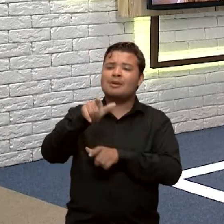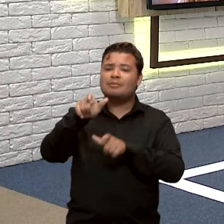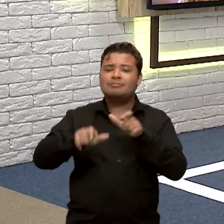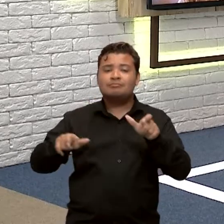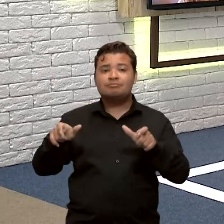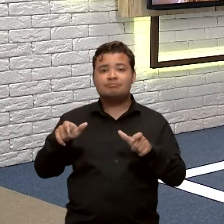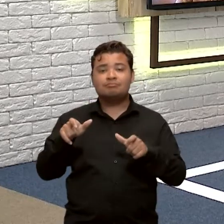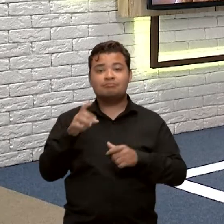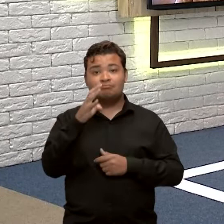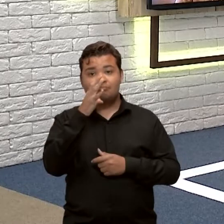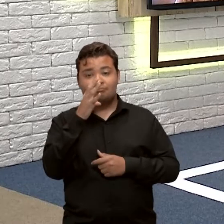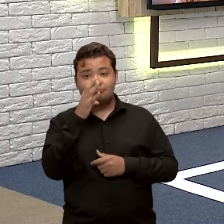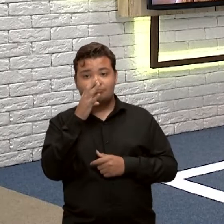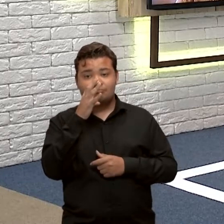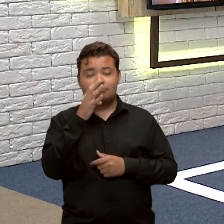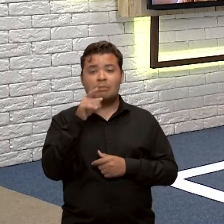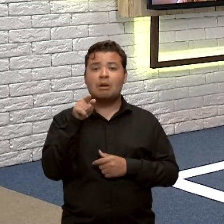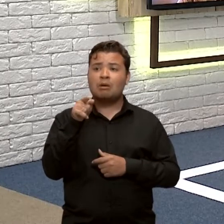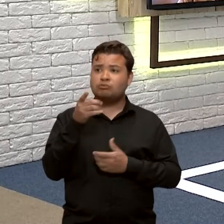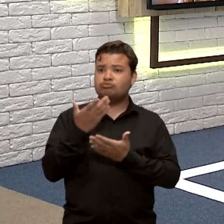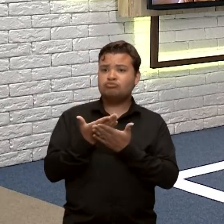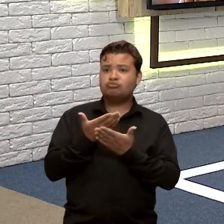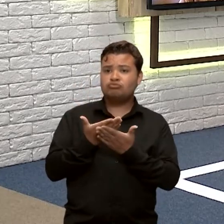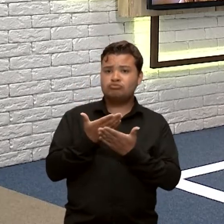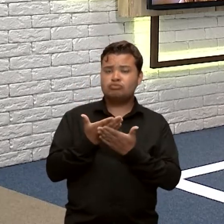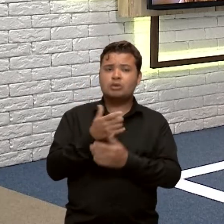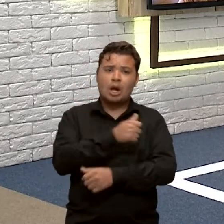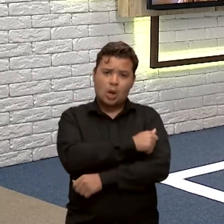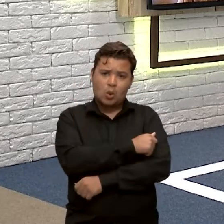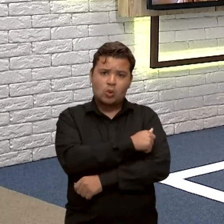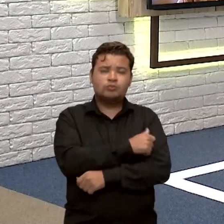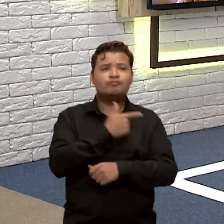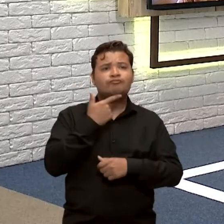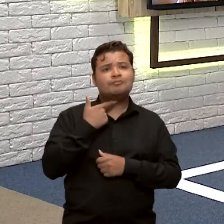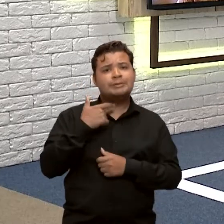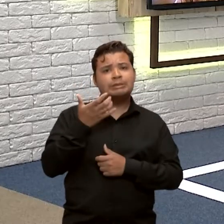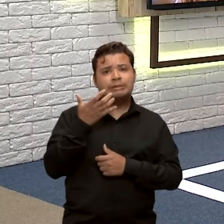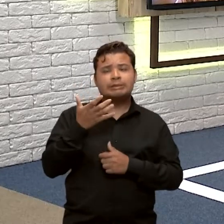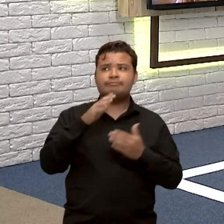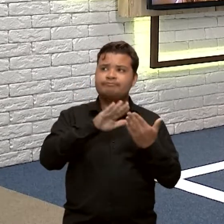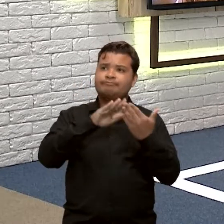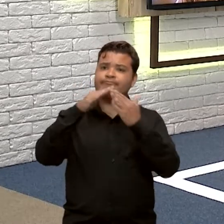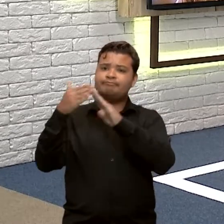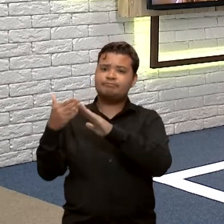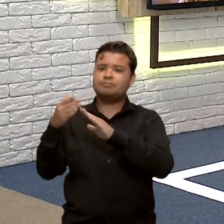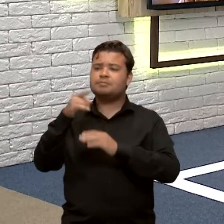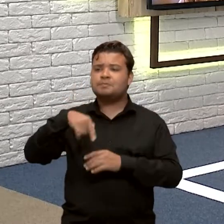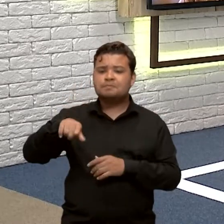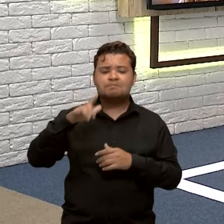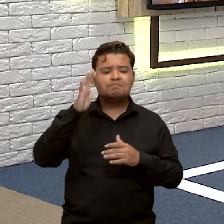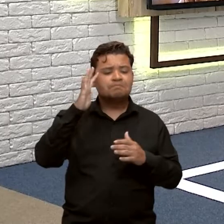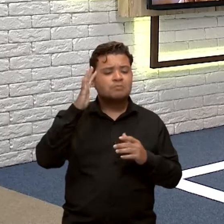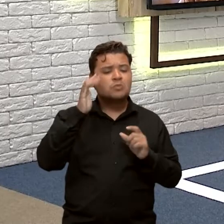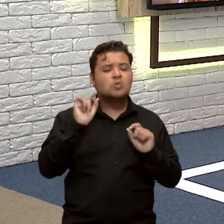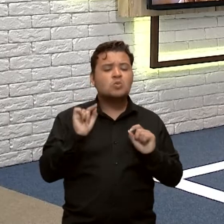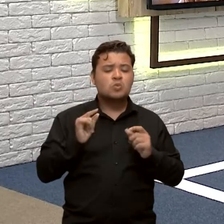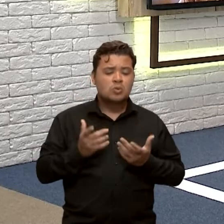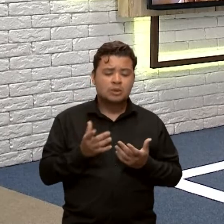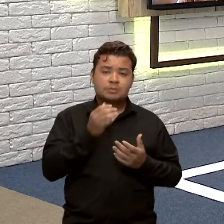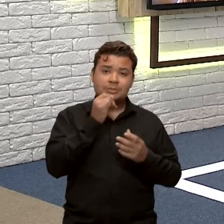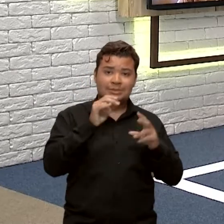espectadores que são estudantes, que têm vontade de pensar um pouco sobre intercâmbio. O que eles devem pensar, por exemplo, em relação a